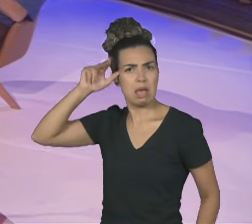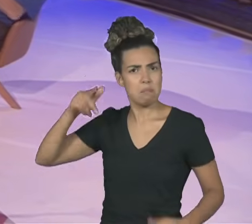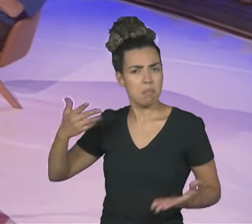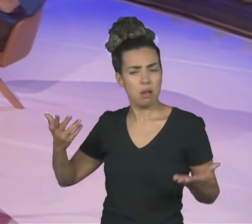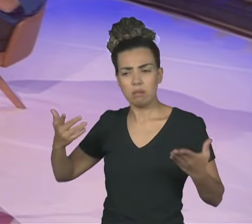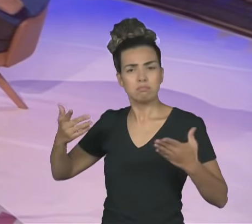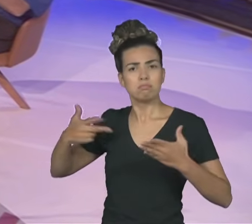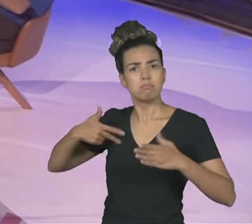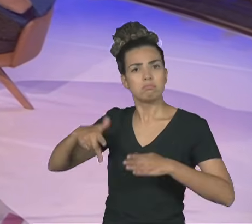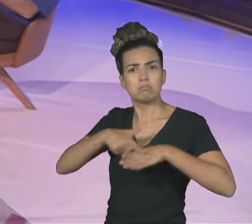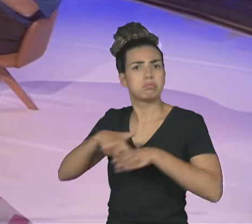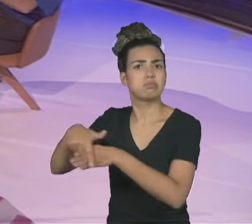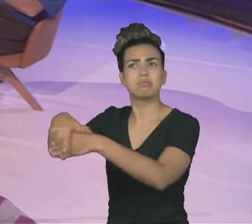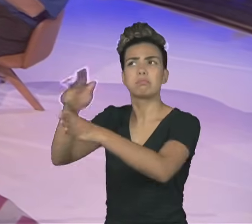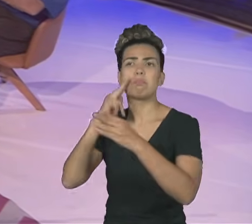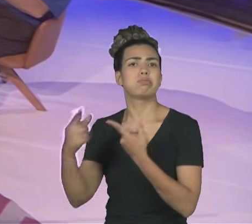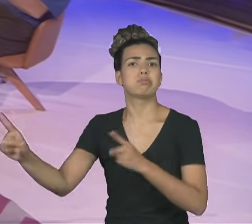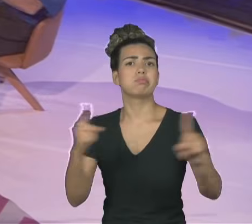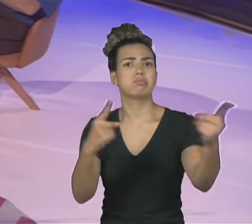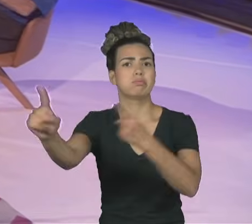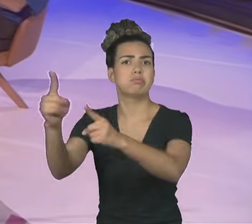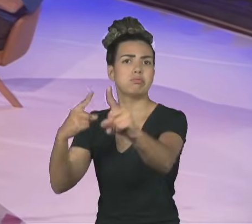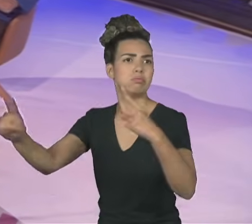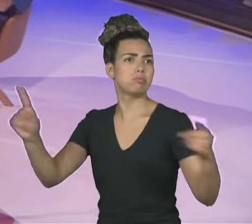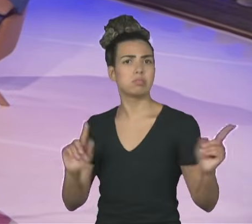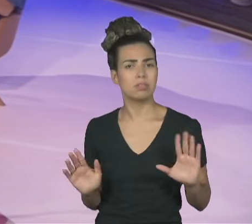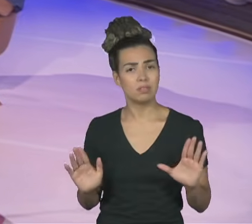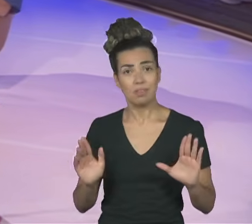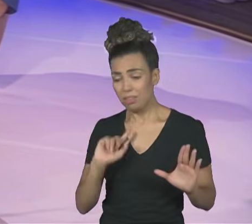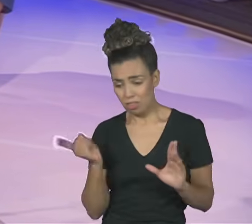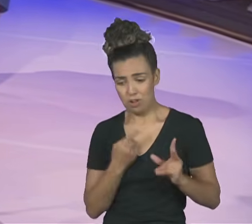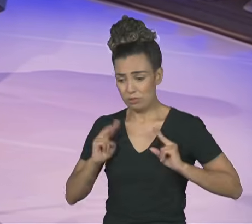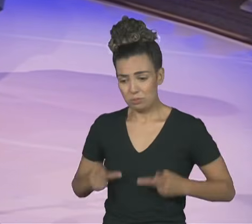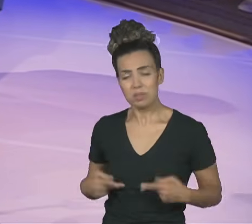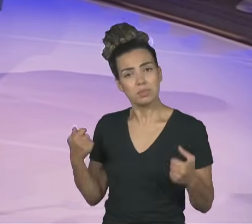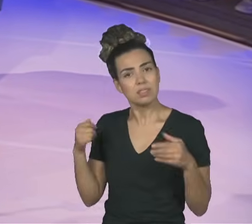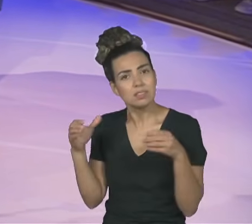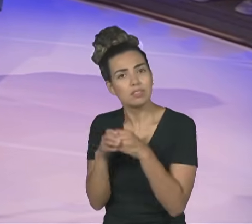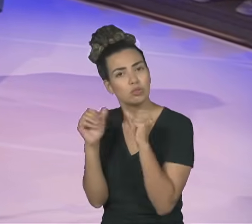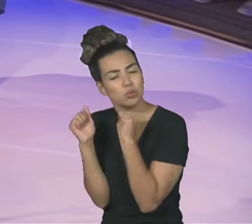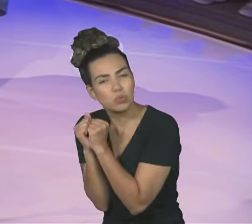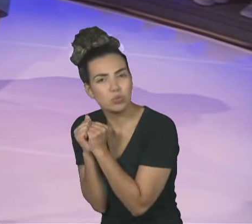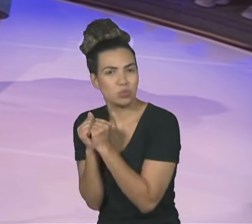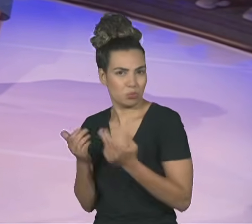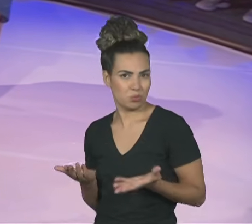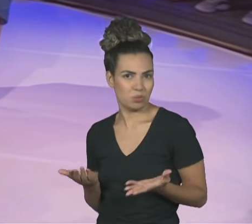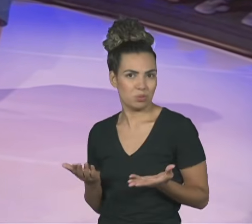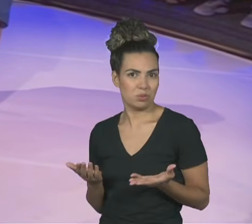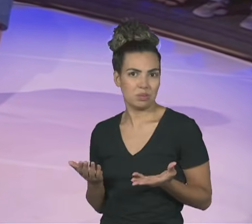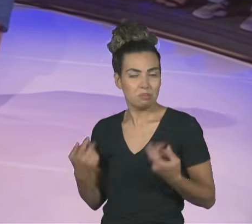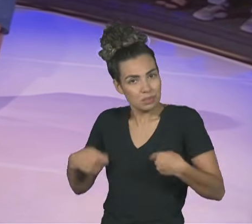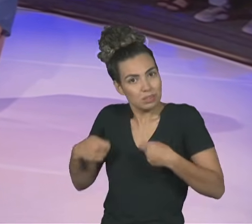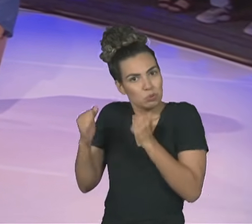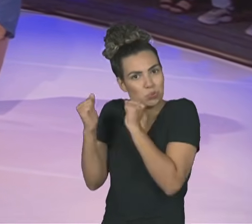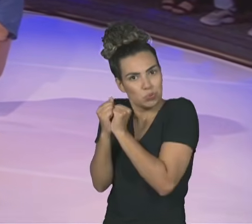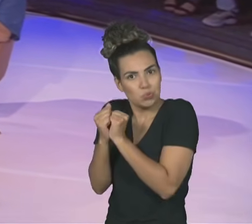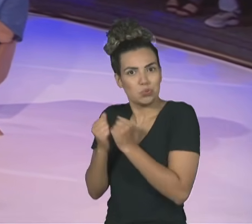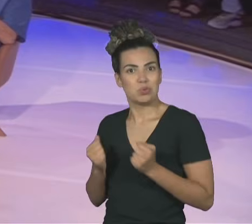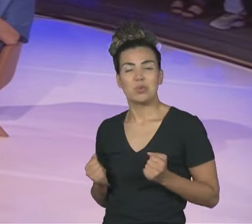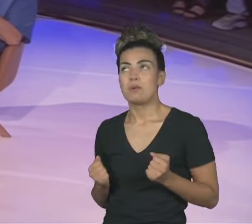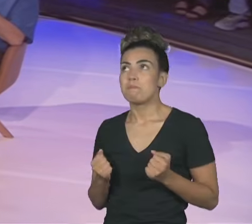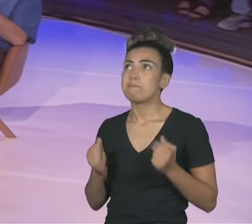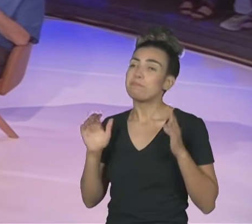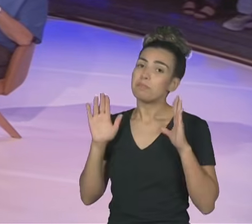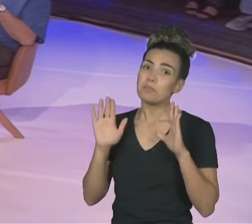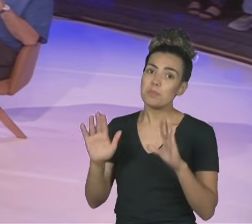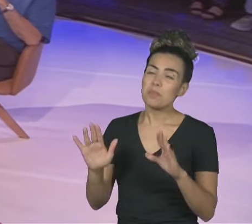gente precisa ficar juntos, né? A gente vive enquanto tal junto. Agora, o drama, e voltando no que você disse em